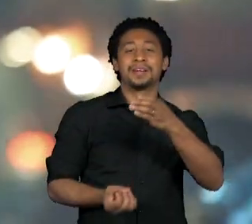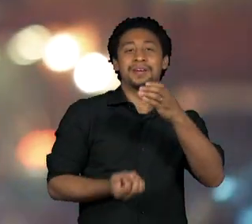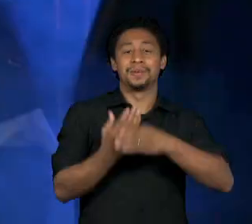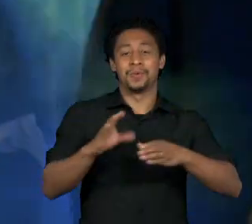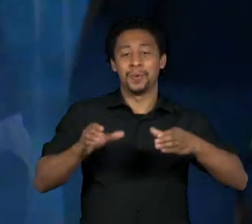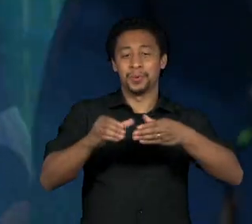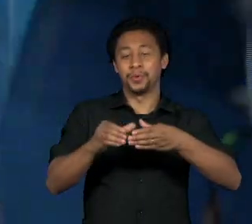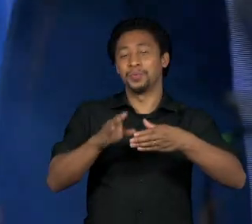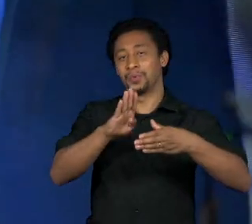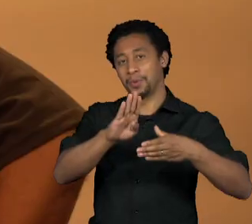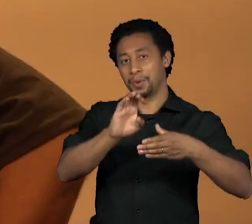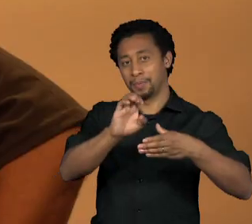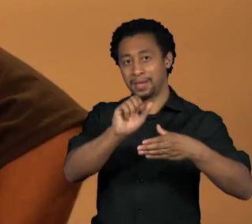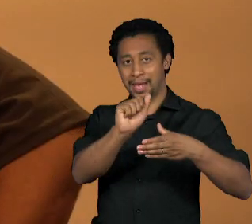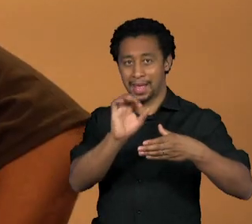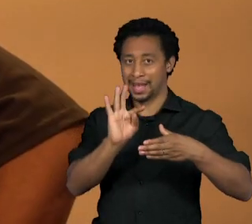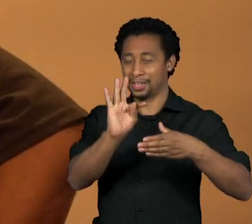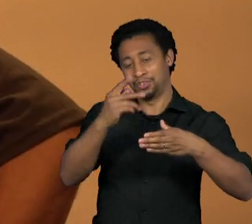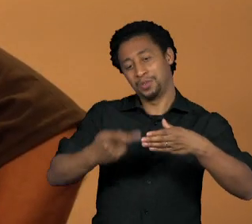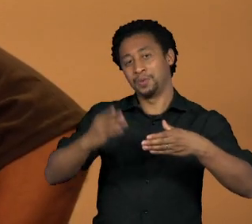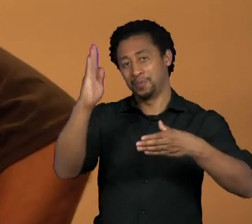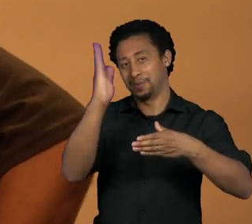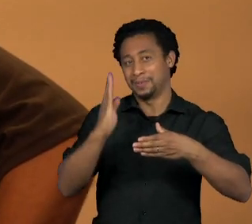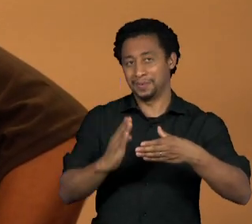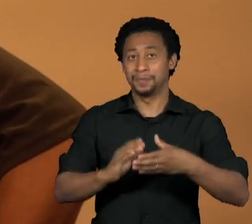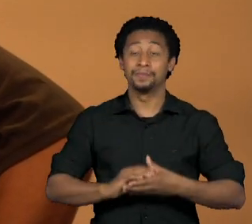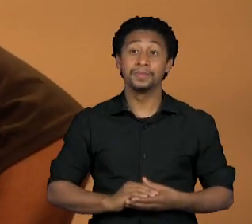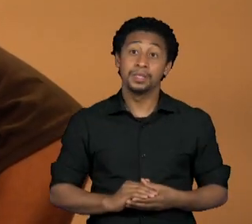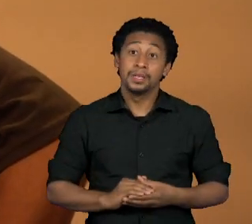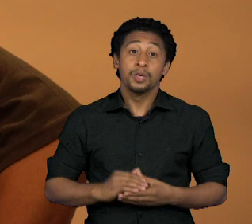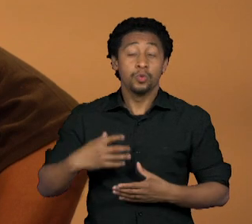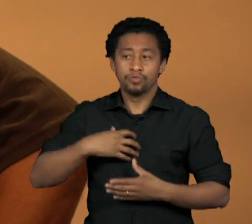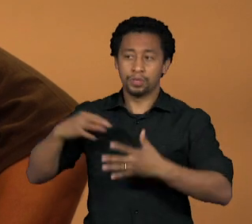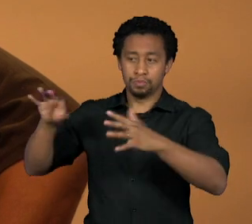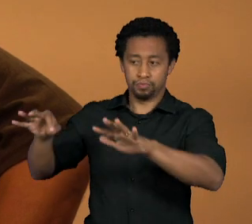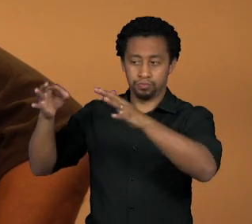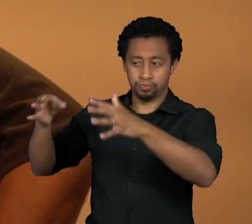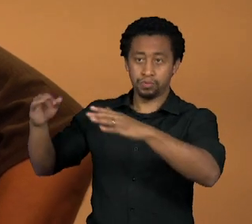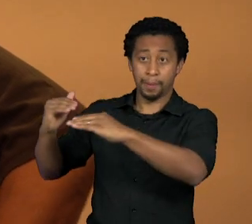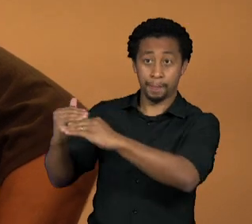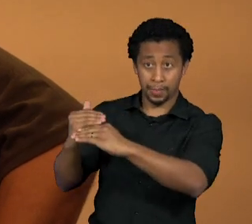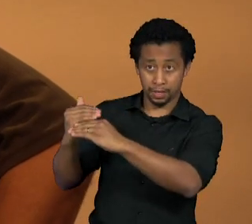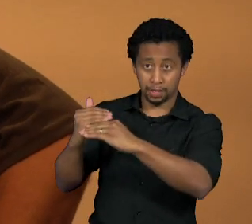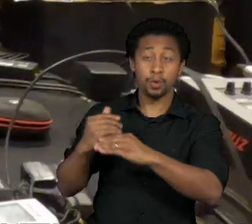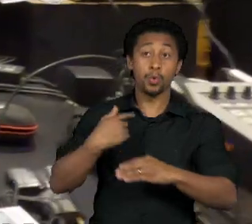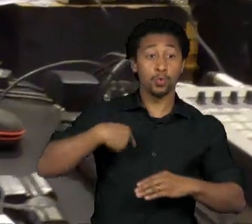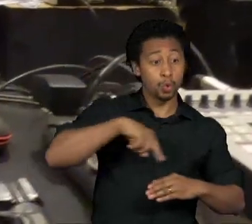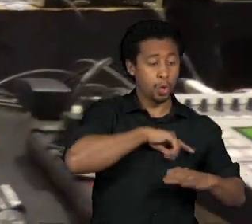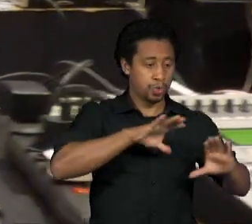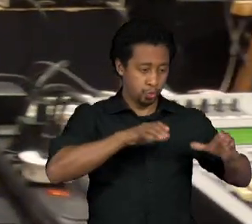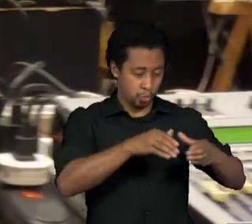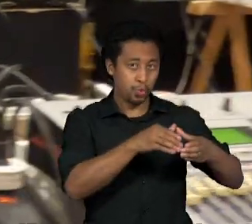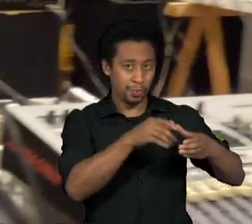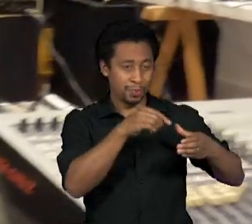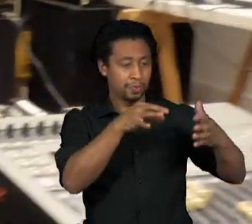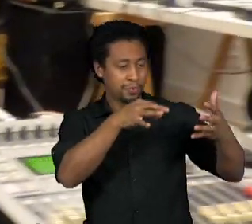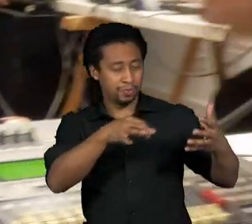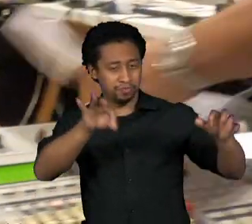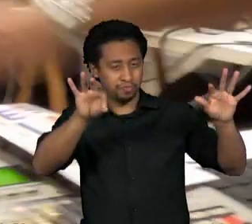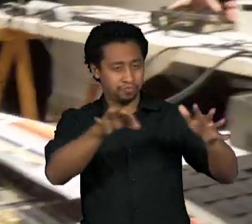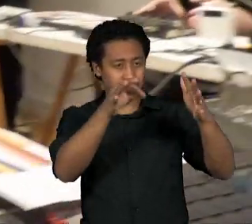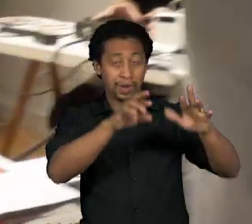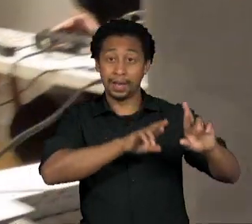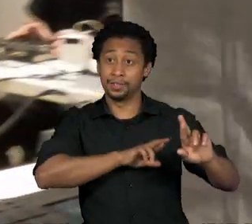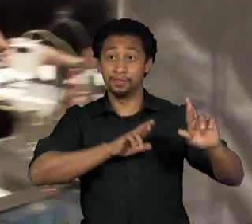de maestros brasileiros. É diferente de uma orquestra normal, né? Mas a gente trouxe para o nosso mundo que é em cima de compasso, né?